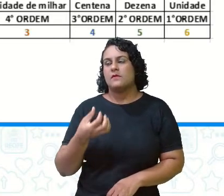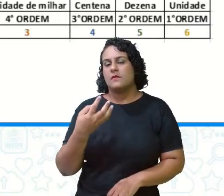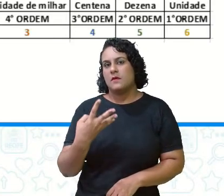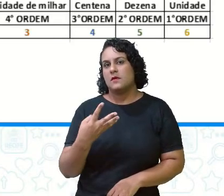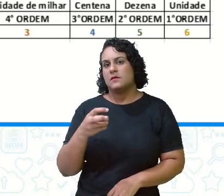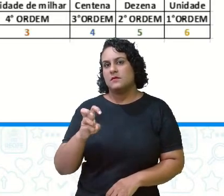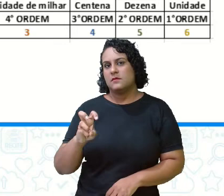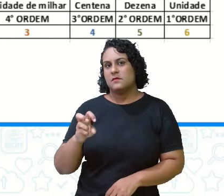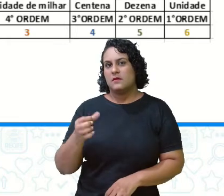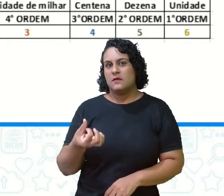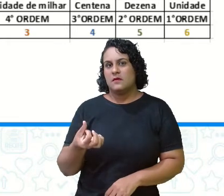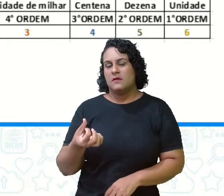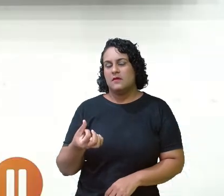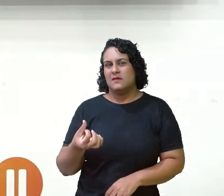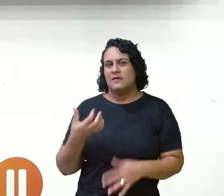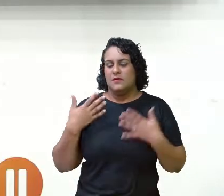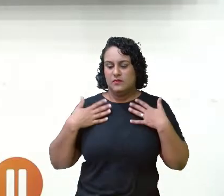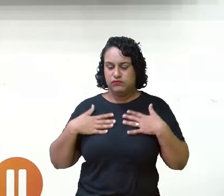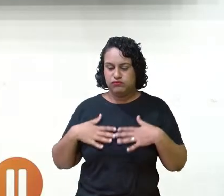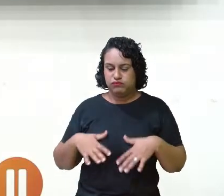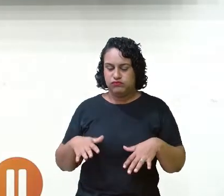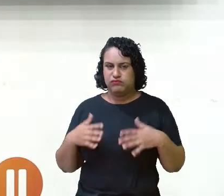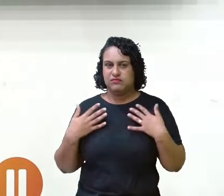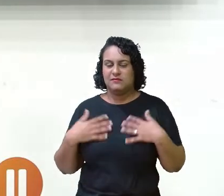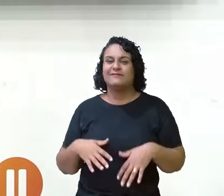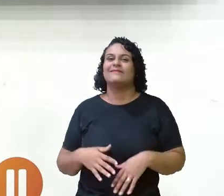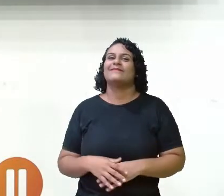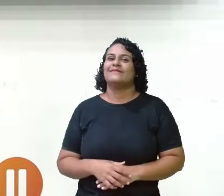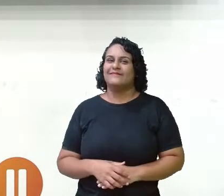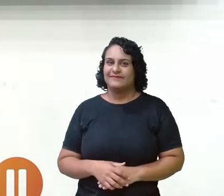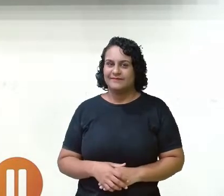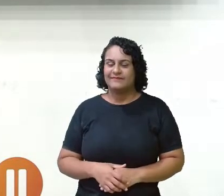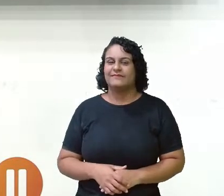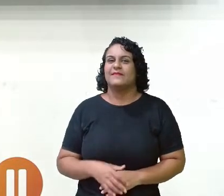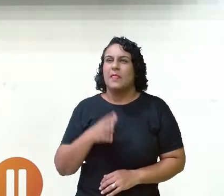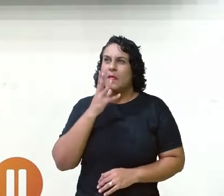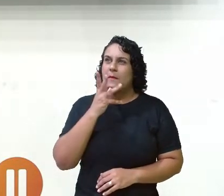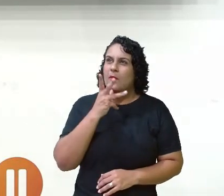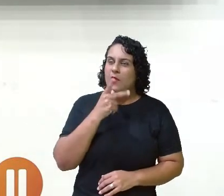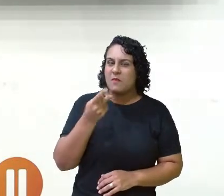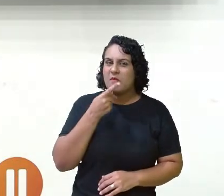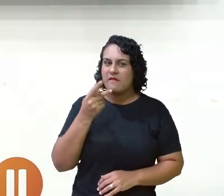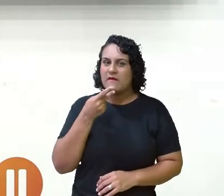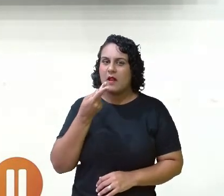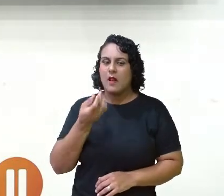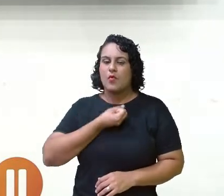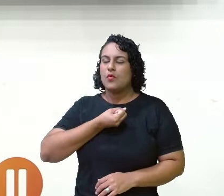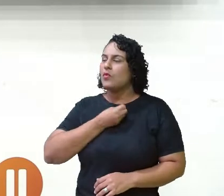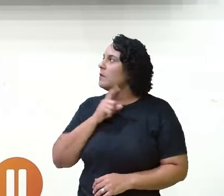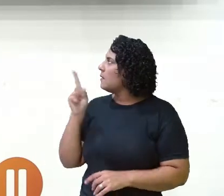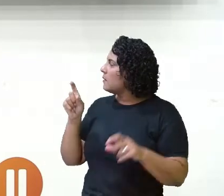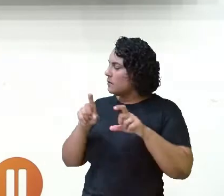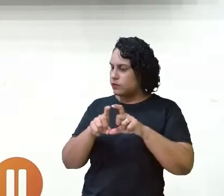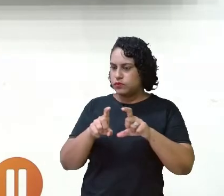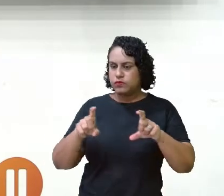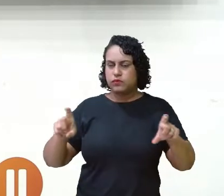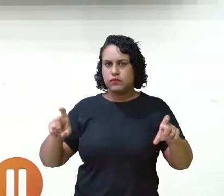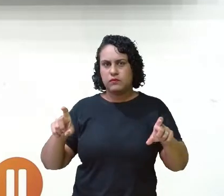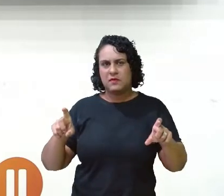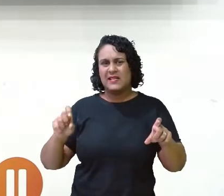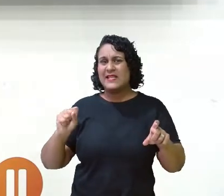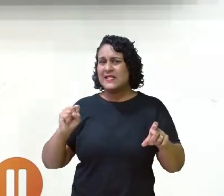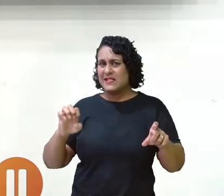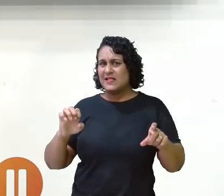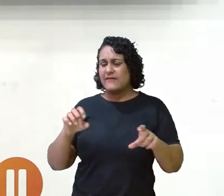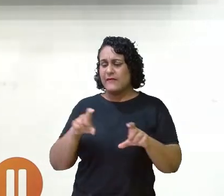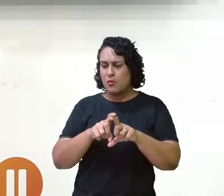5.123.456. Até demorou, né, para eu conseguir falar esse número. Imagina se eu tivesse números maiores.